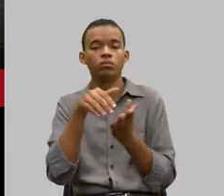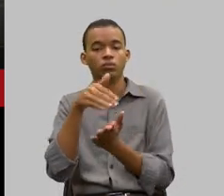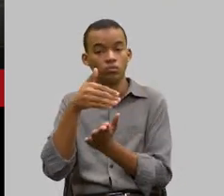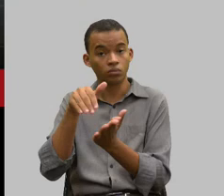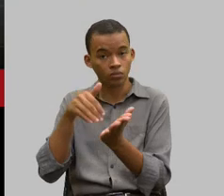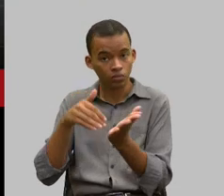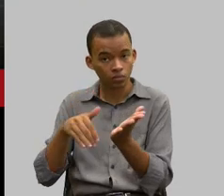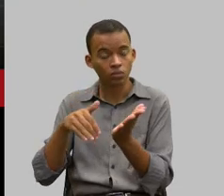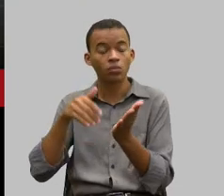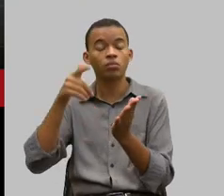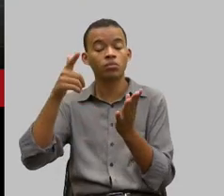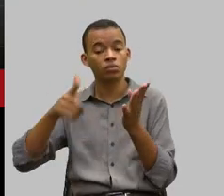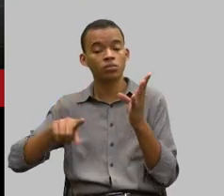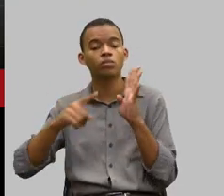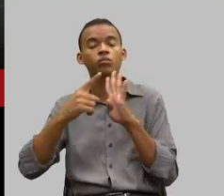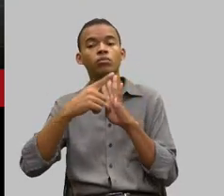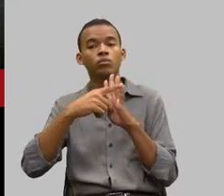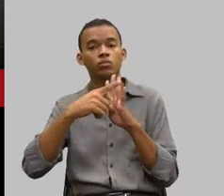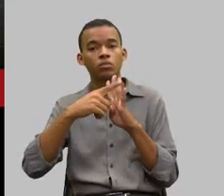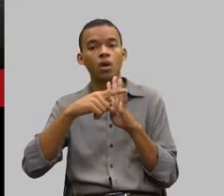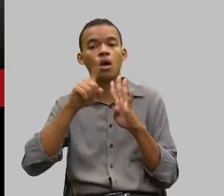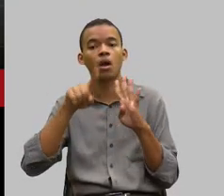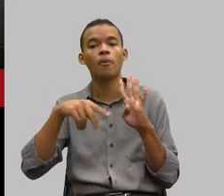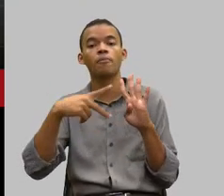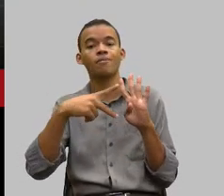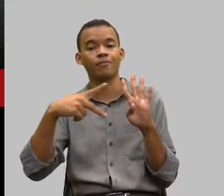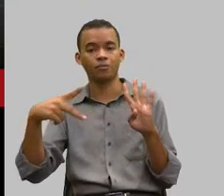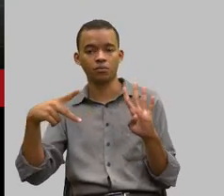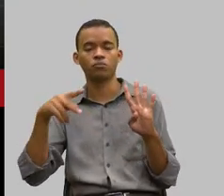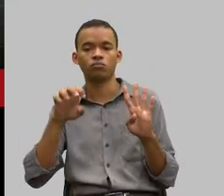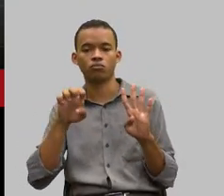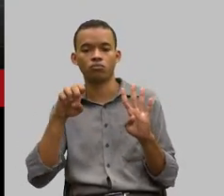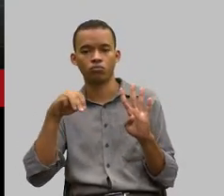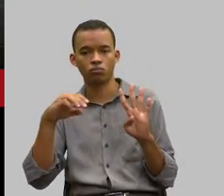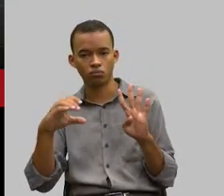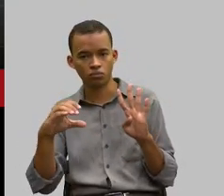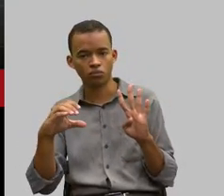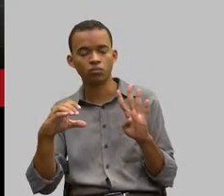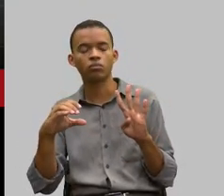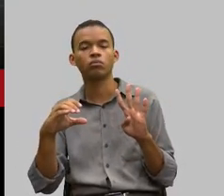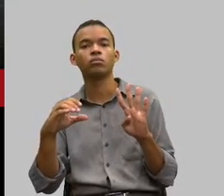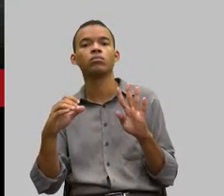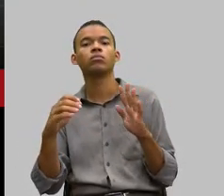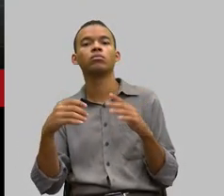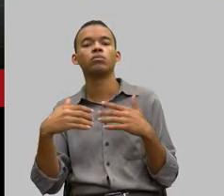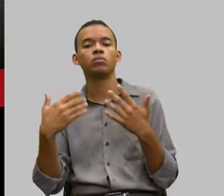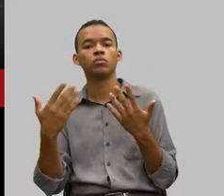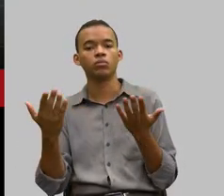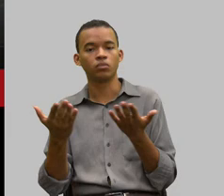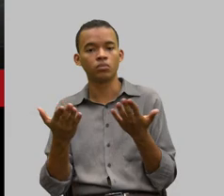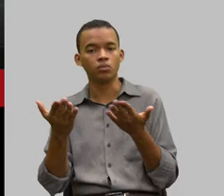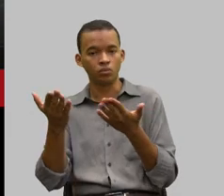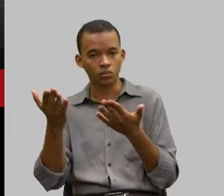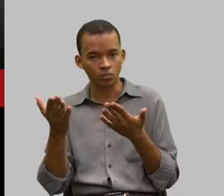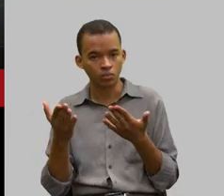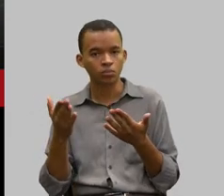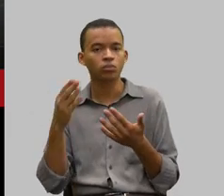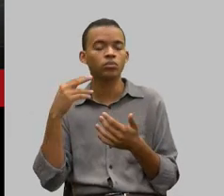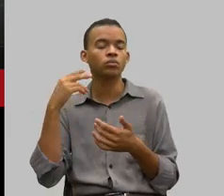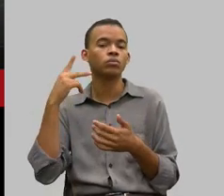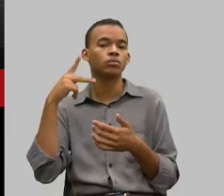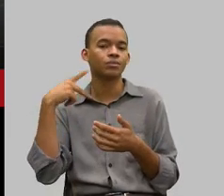de comunicação nós vamos passar a palavra para o parlamentar pela ordem aqui de